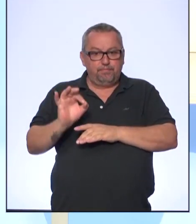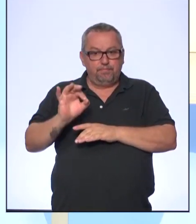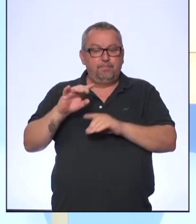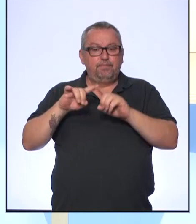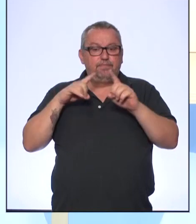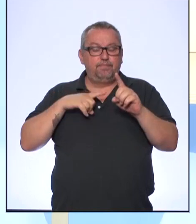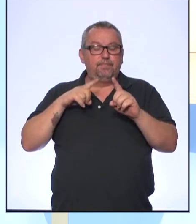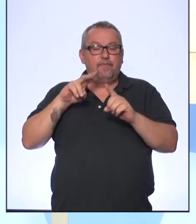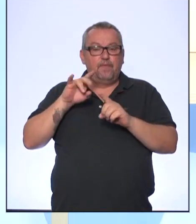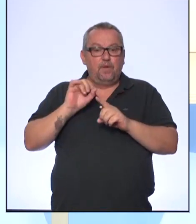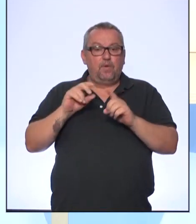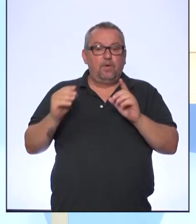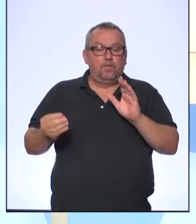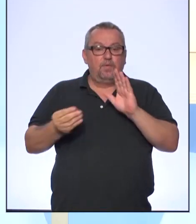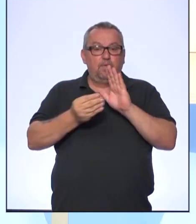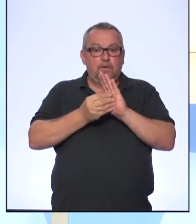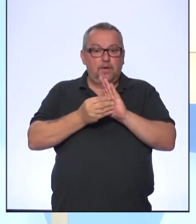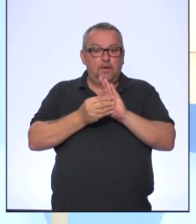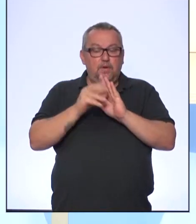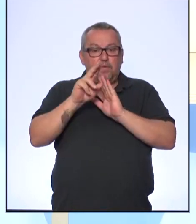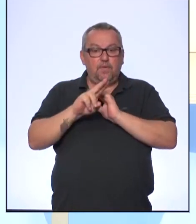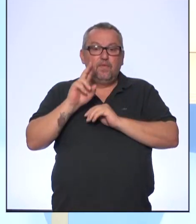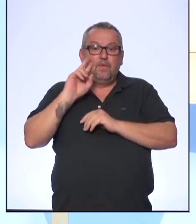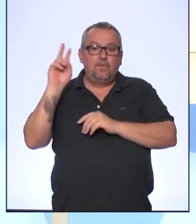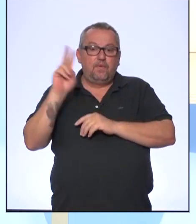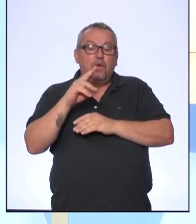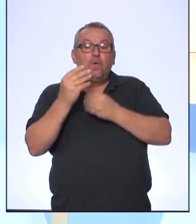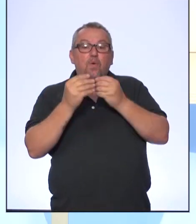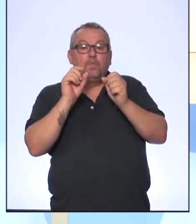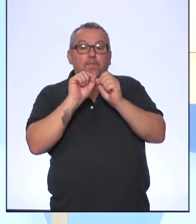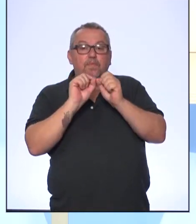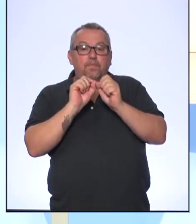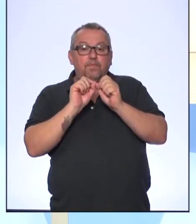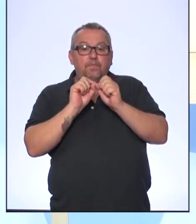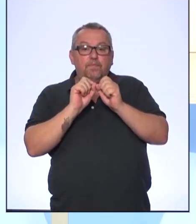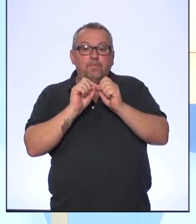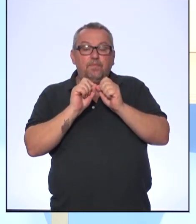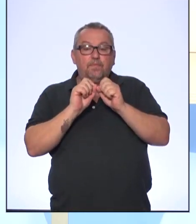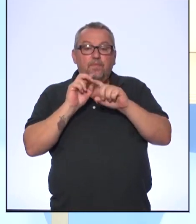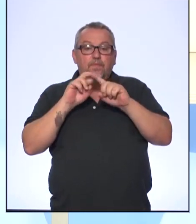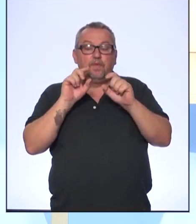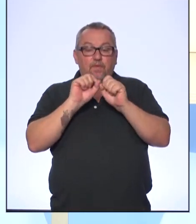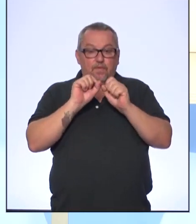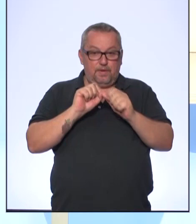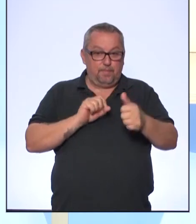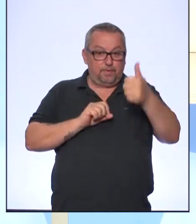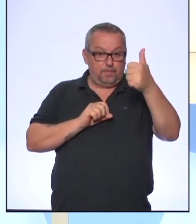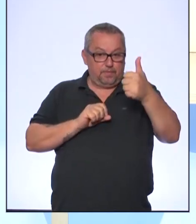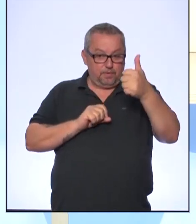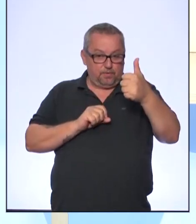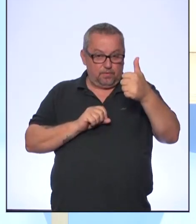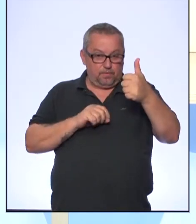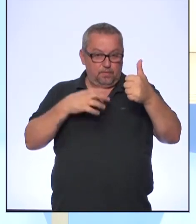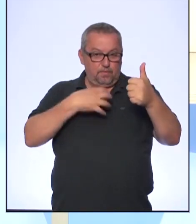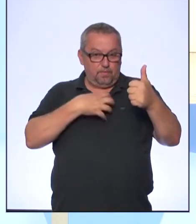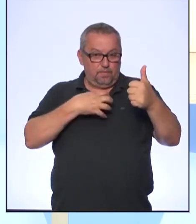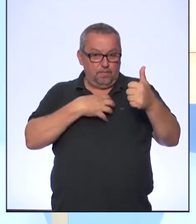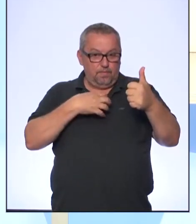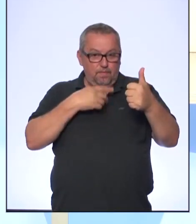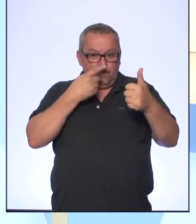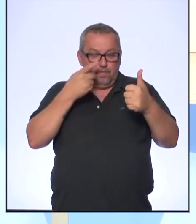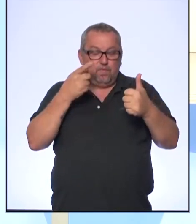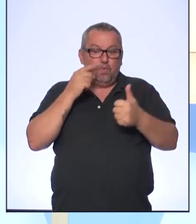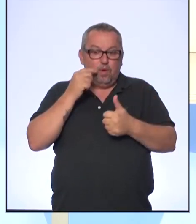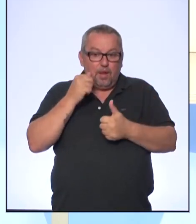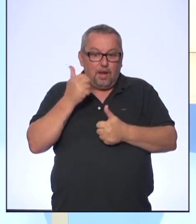podemos simbolizar, né? Vocês vão poder ver como a gente pode fazer. Então, eu vou fazer primeiro no jeito que a gente chama lá, no